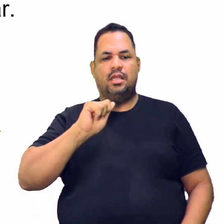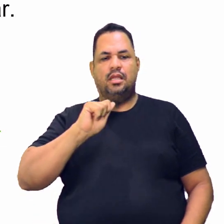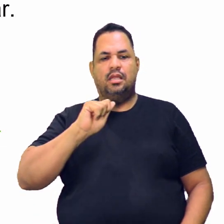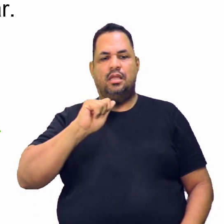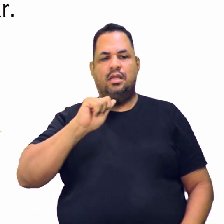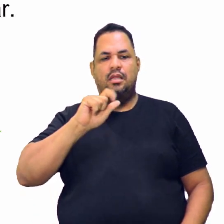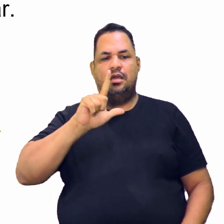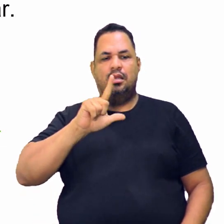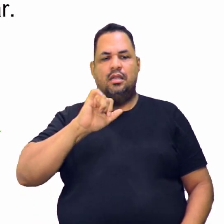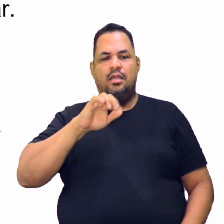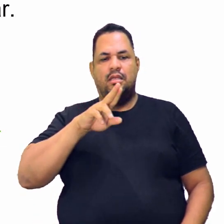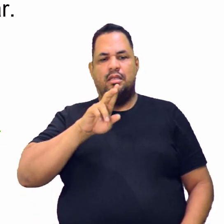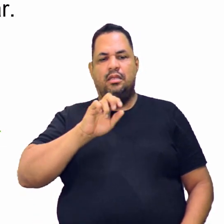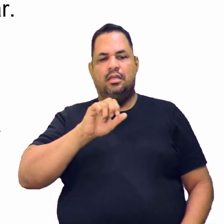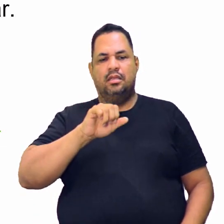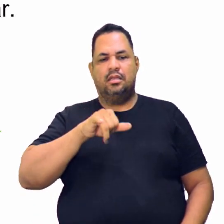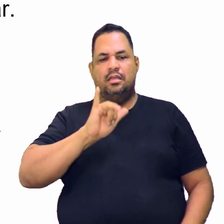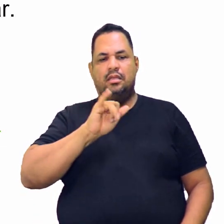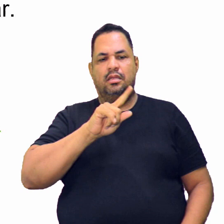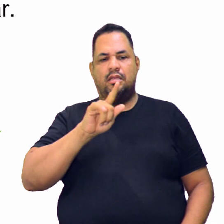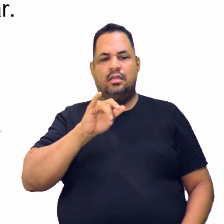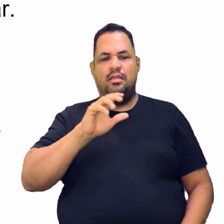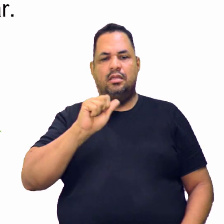Vamos colocar nome aqui.